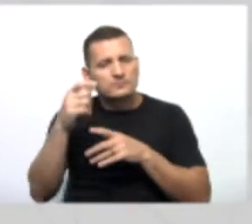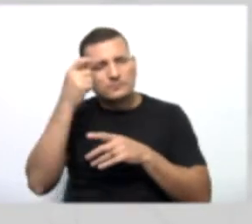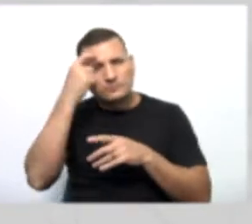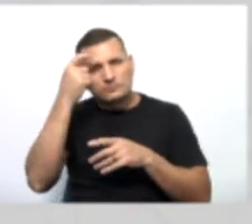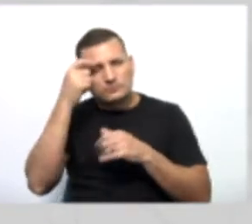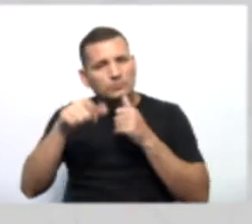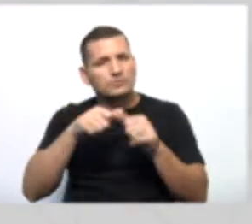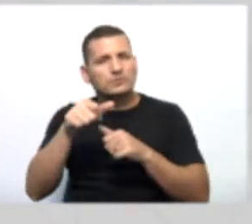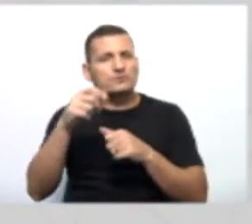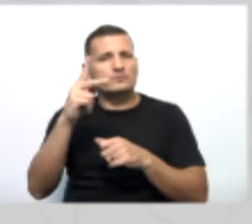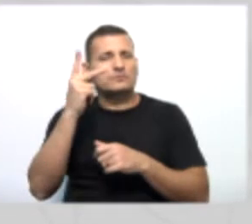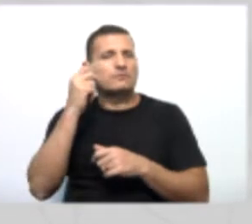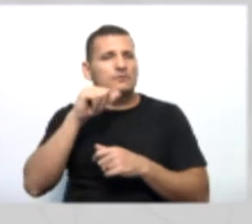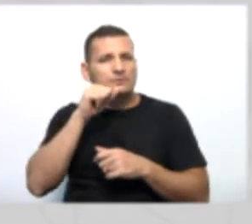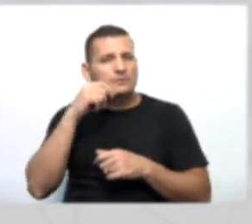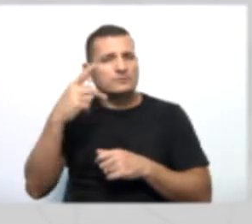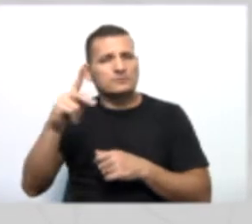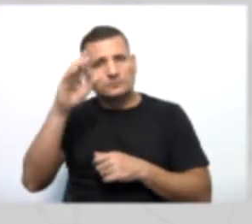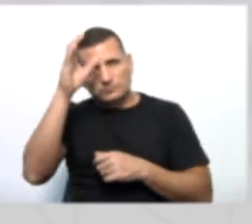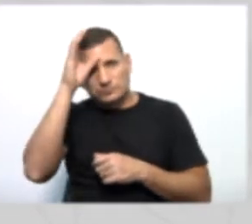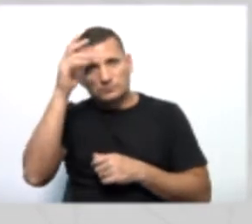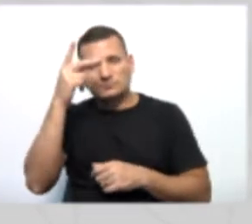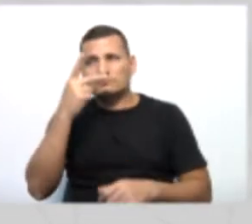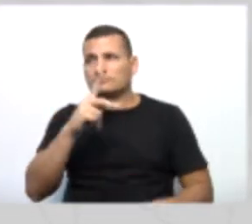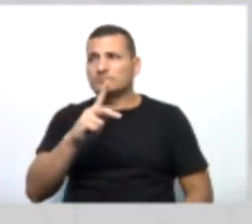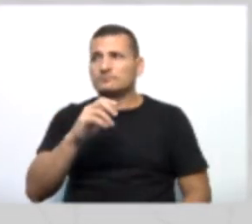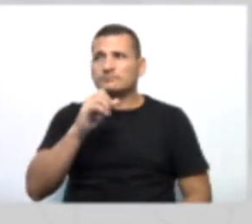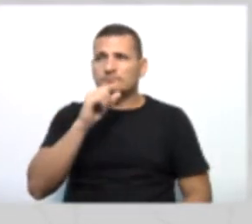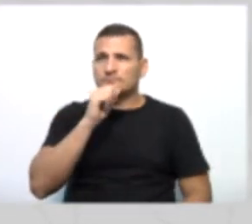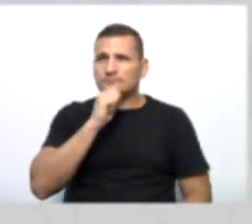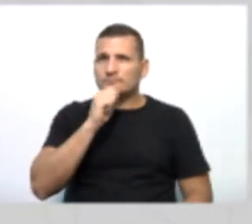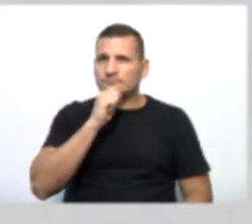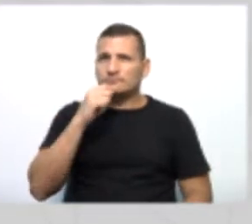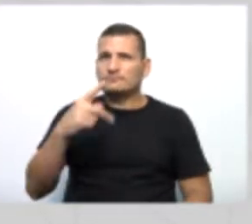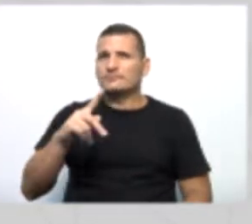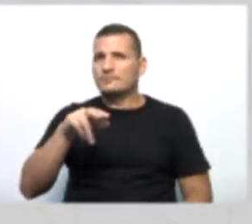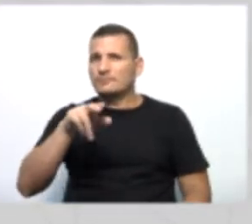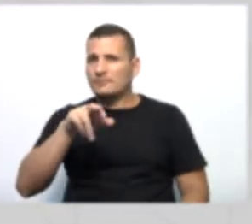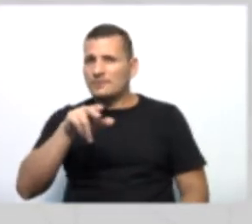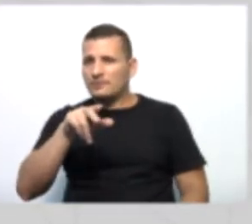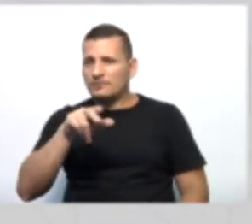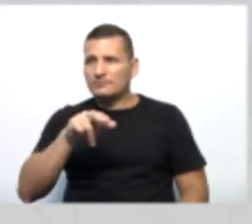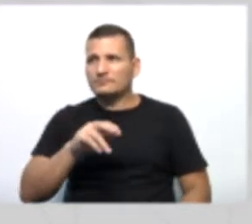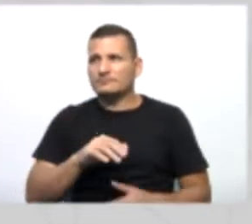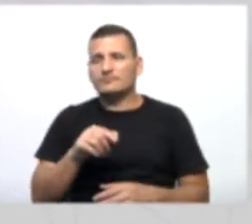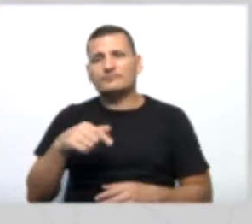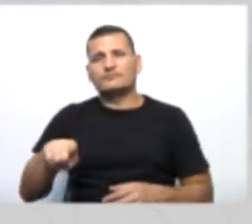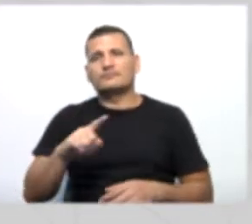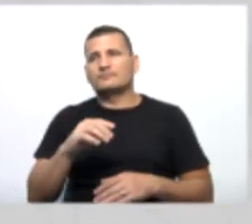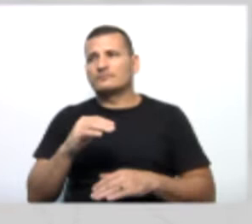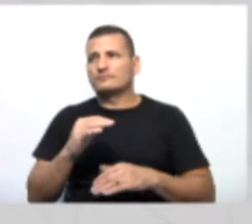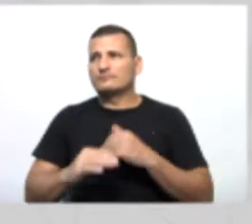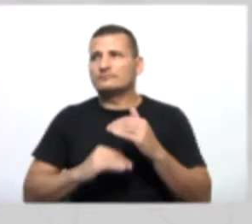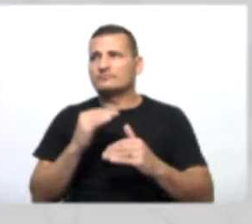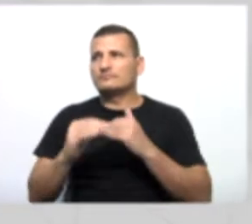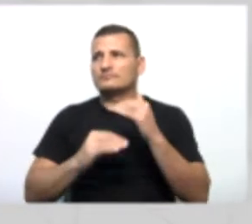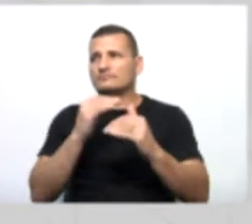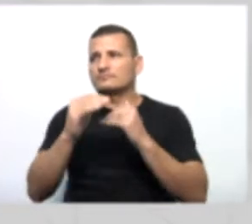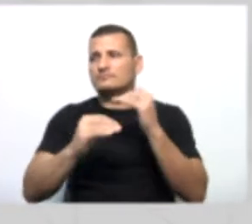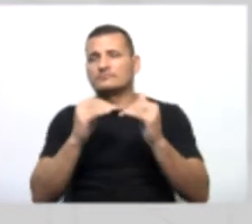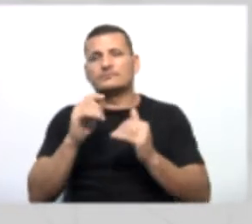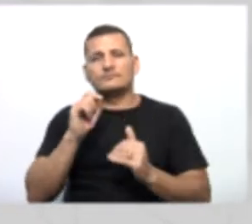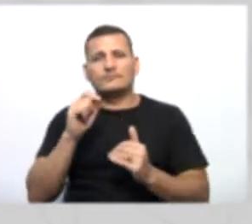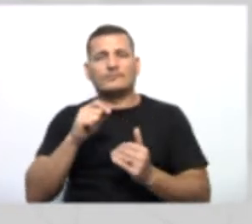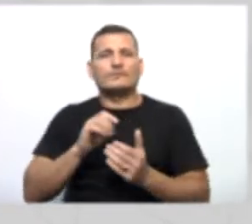seu pai pensar, da sua mãe pensar, do seu tio, do seu avô, dos seus irmãos mais novos, tá bom? Fazendo com que possam crescer com o